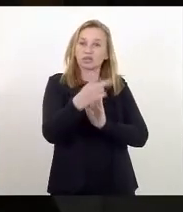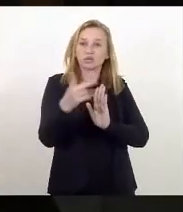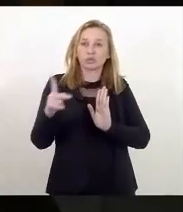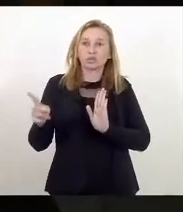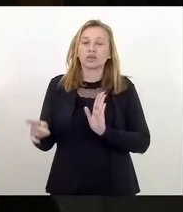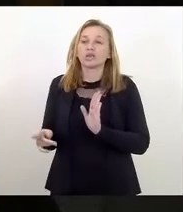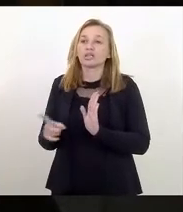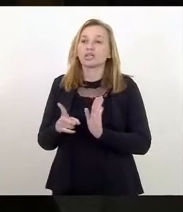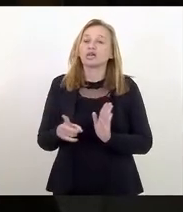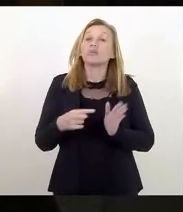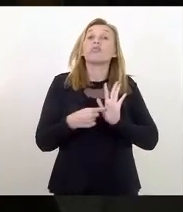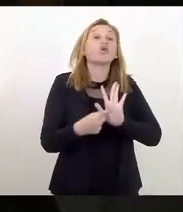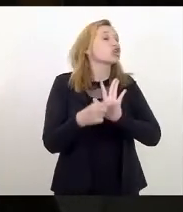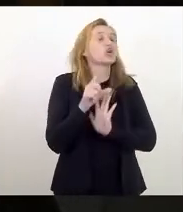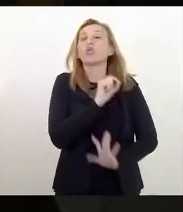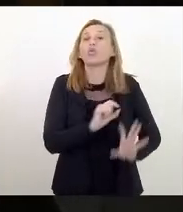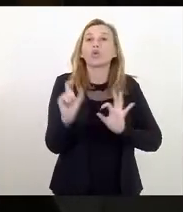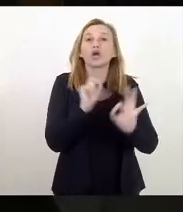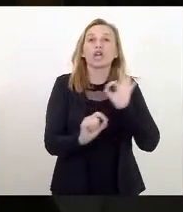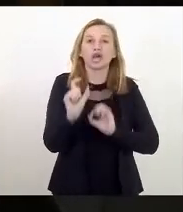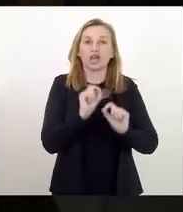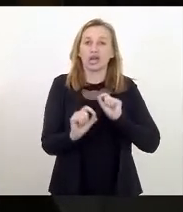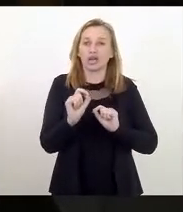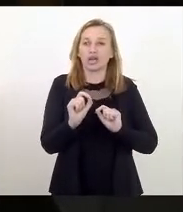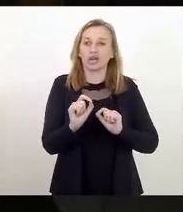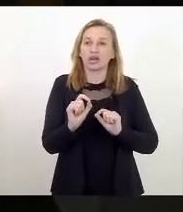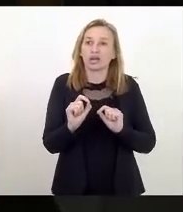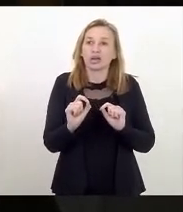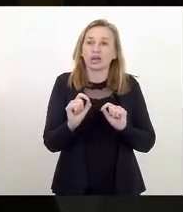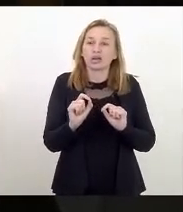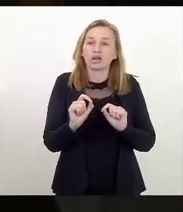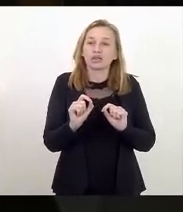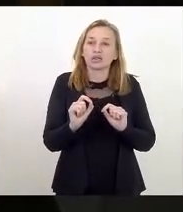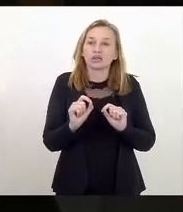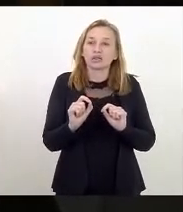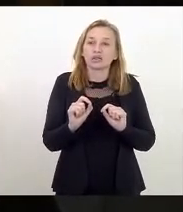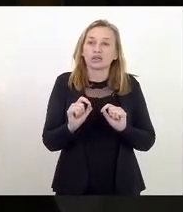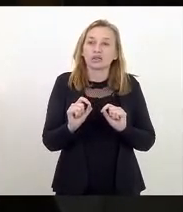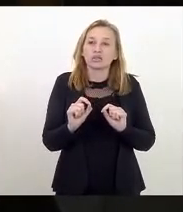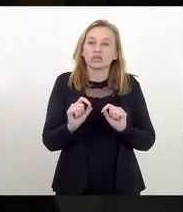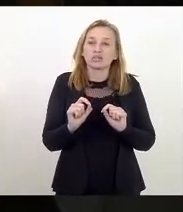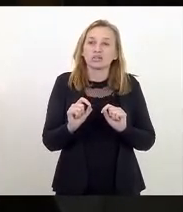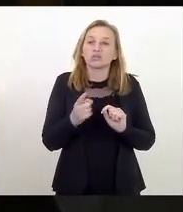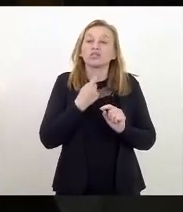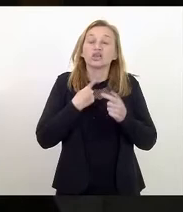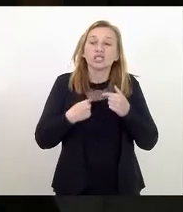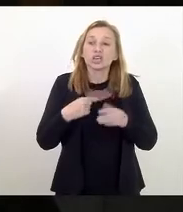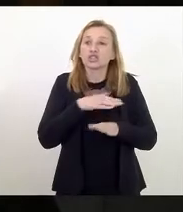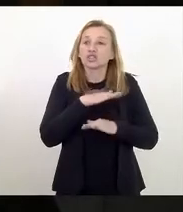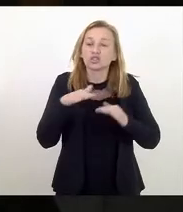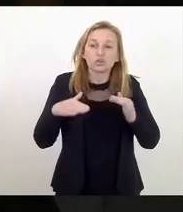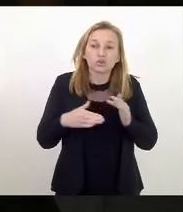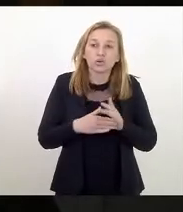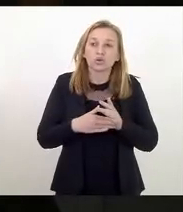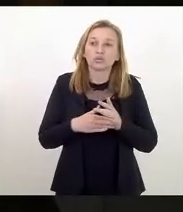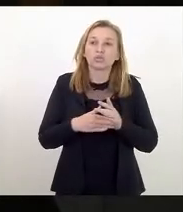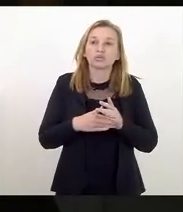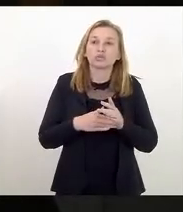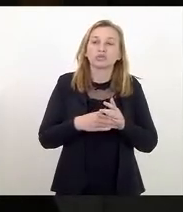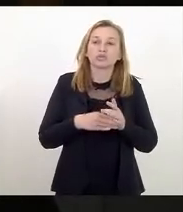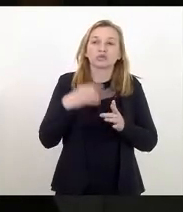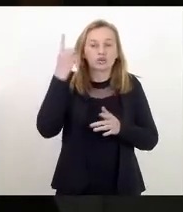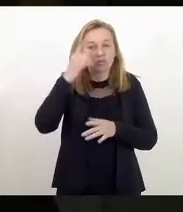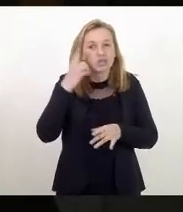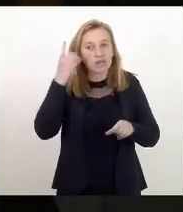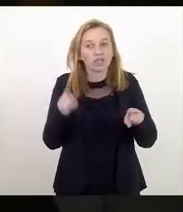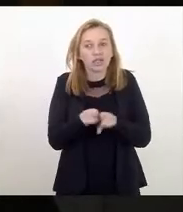Isso mostra o apreço do nosso presidente e de todos os deputados ao